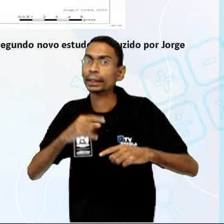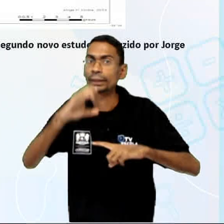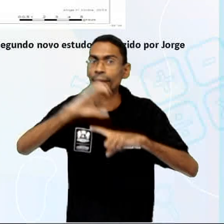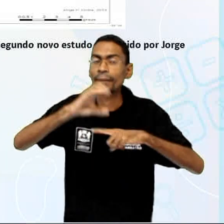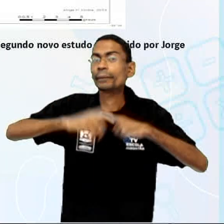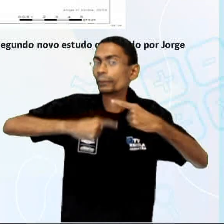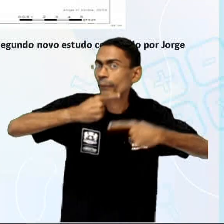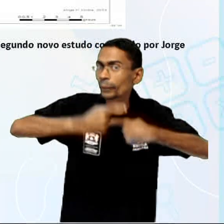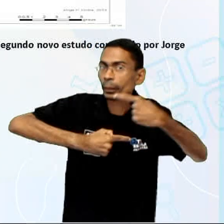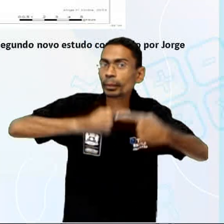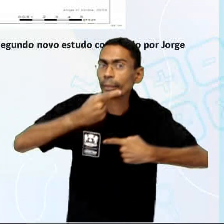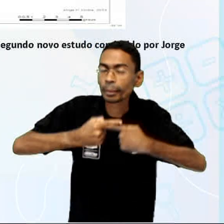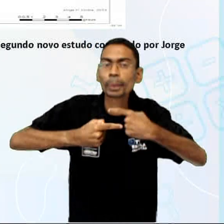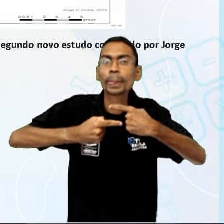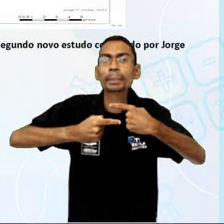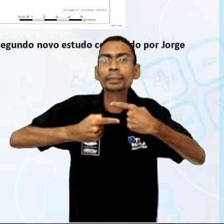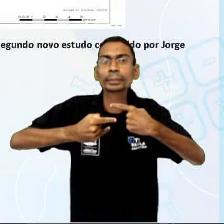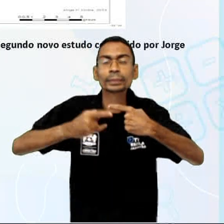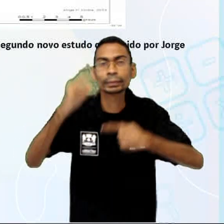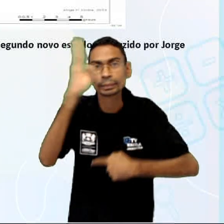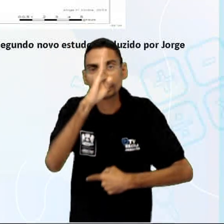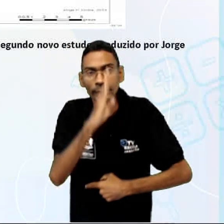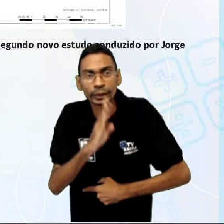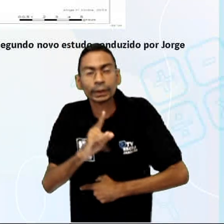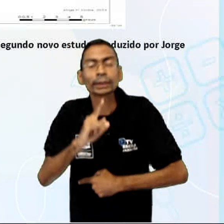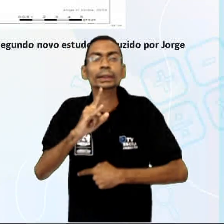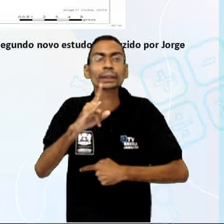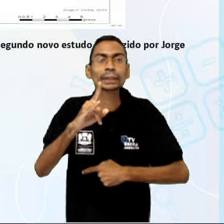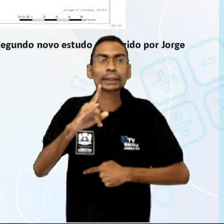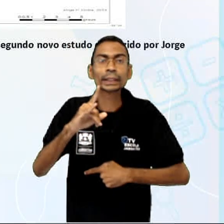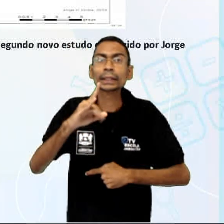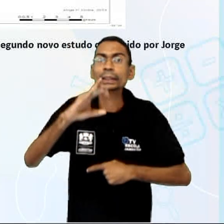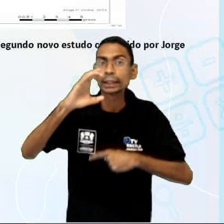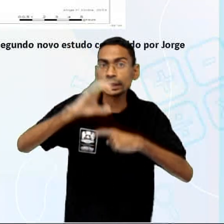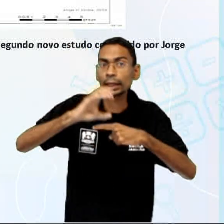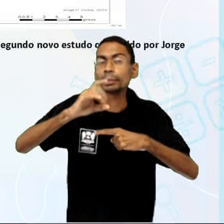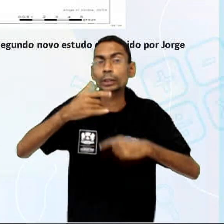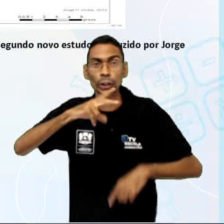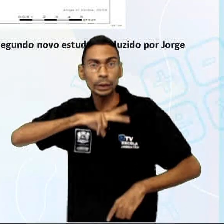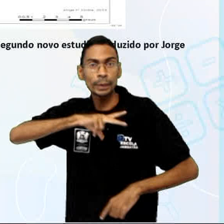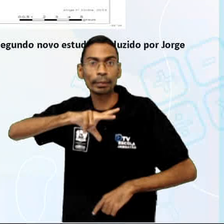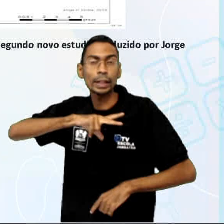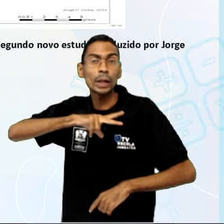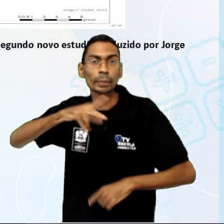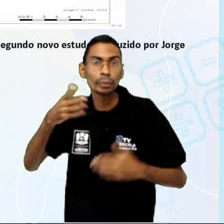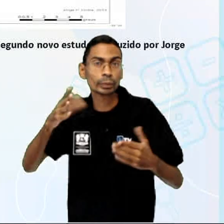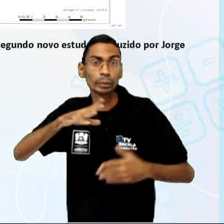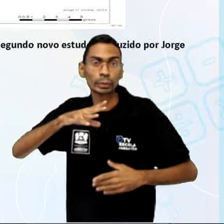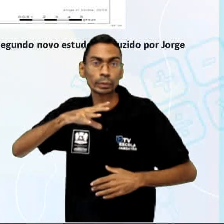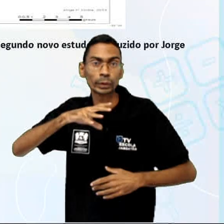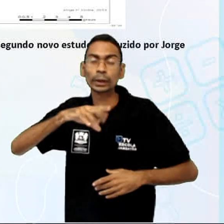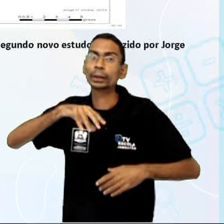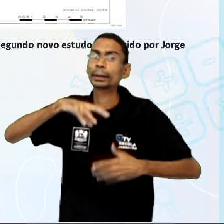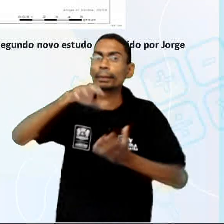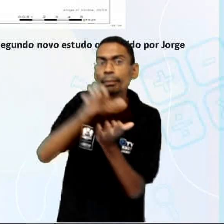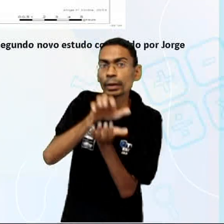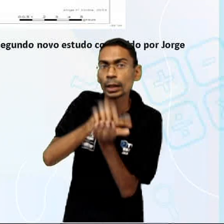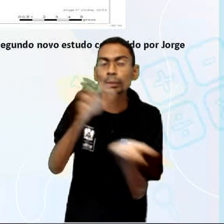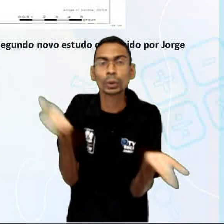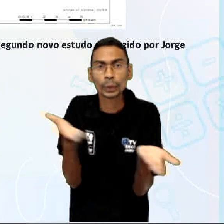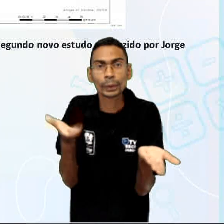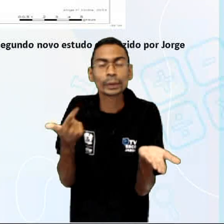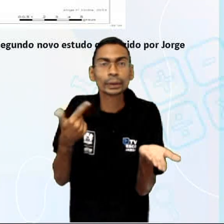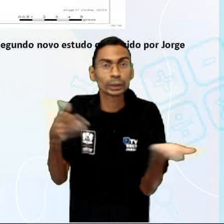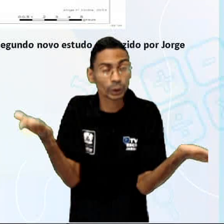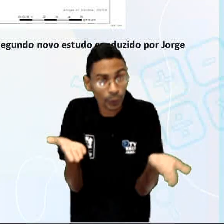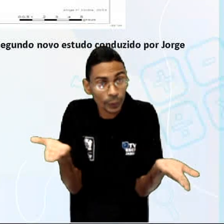estado, né, brasileiro. Então a capitania de Pernambuco, hoje, Governador tem aí, né? Prefeito